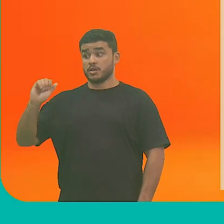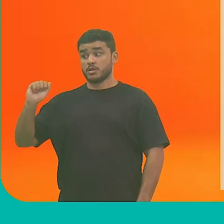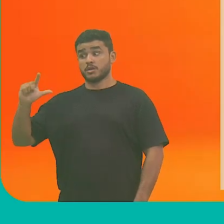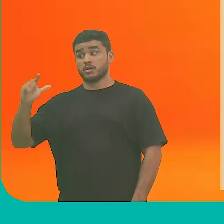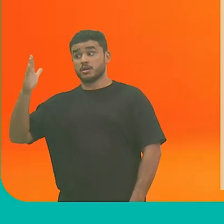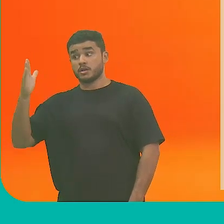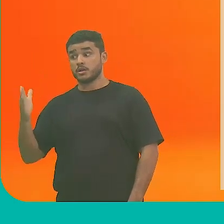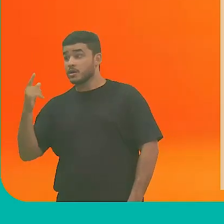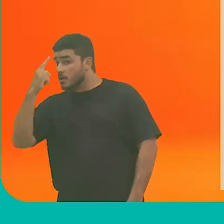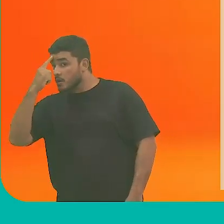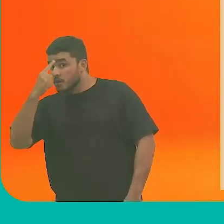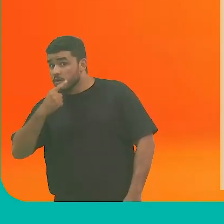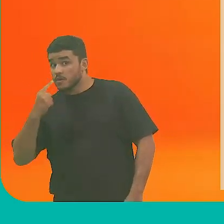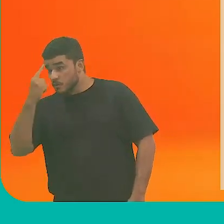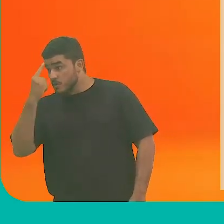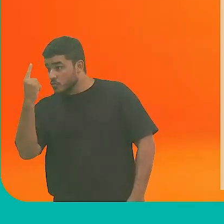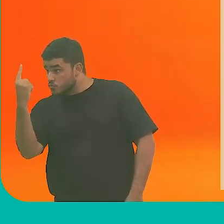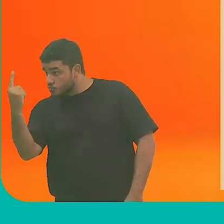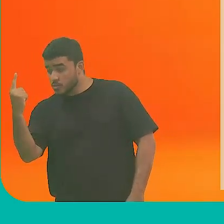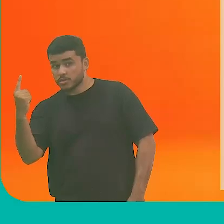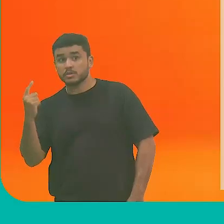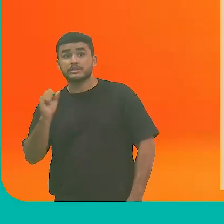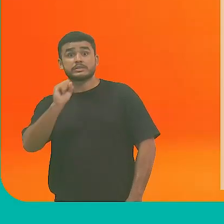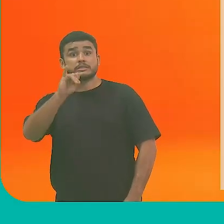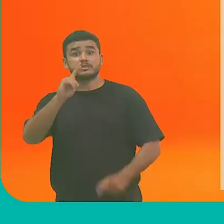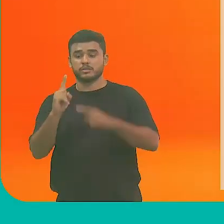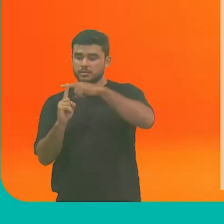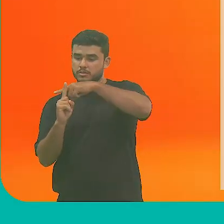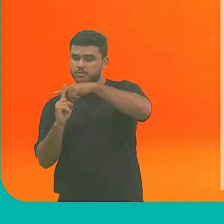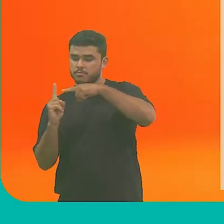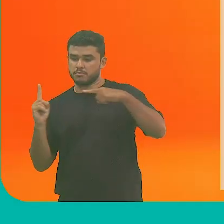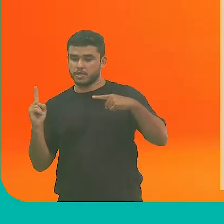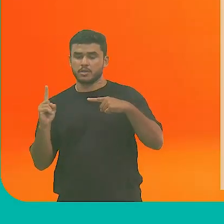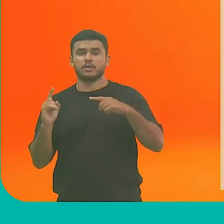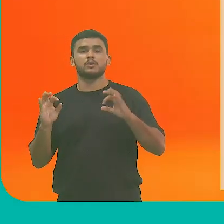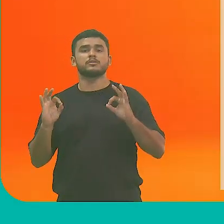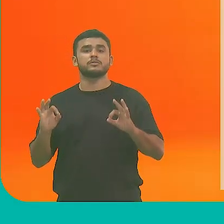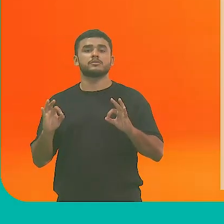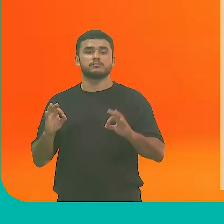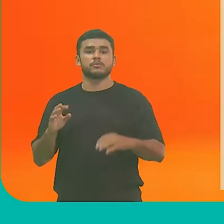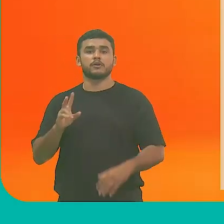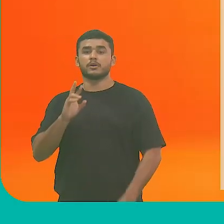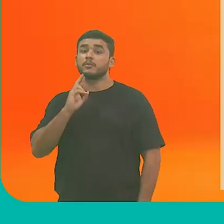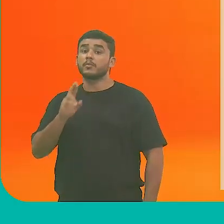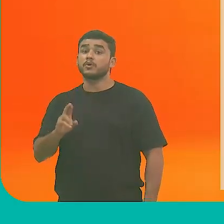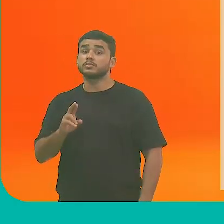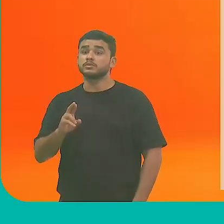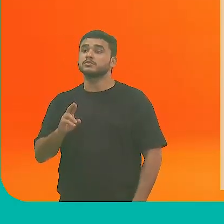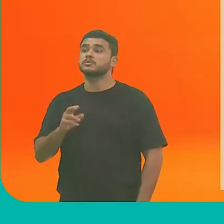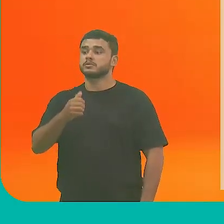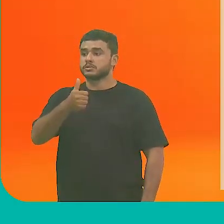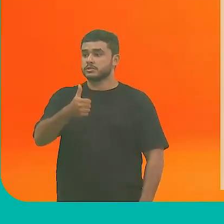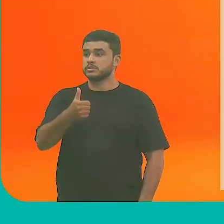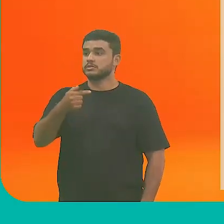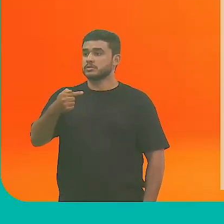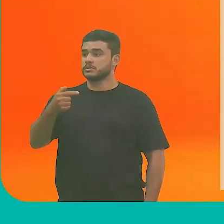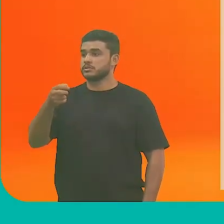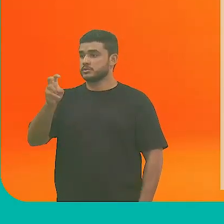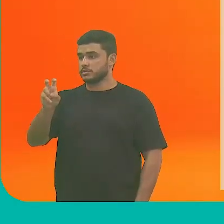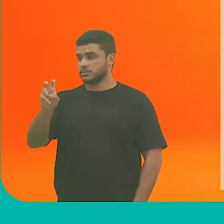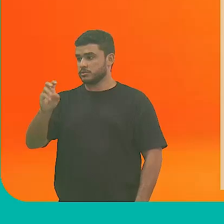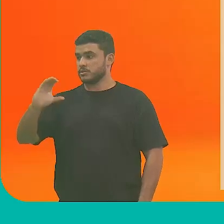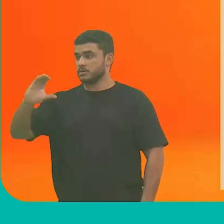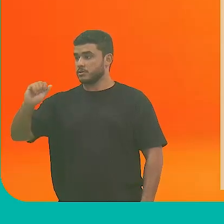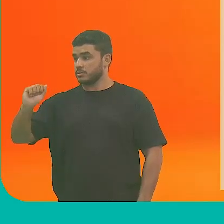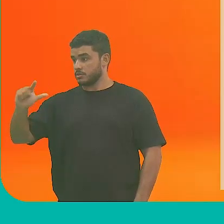a metade. Metade de 350 é 175. E ela fica quanto